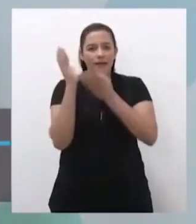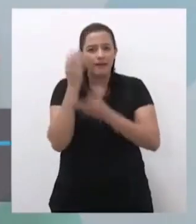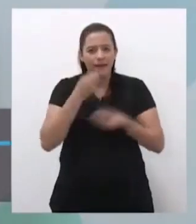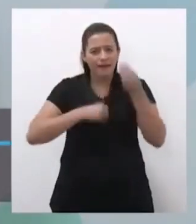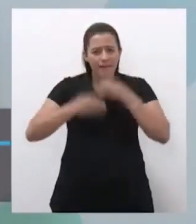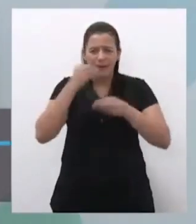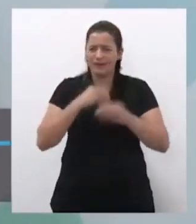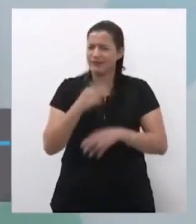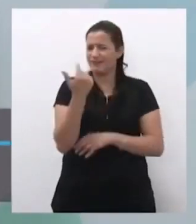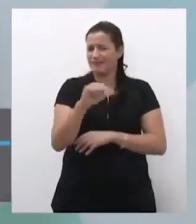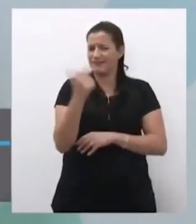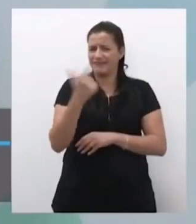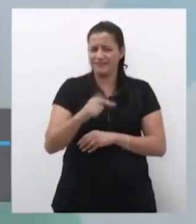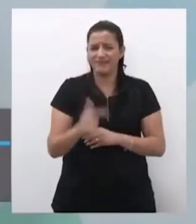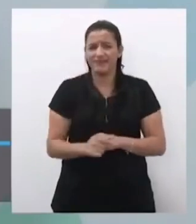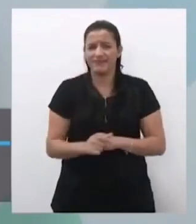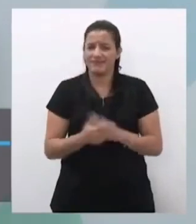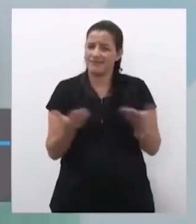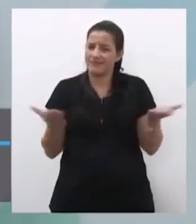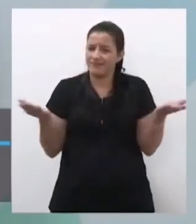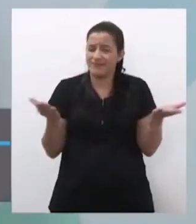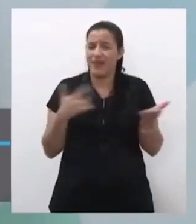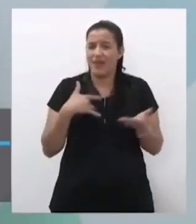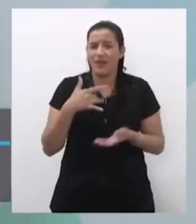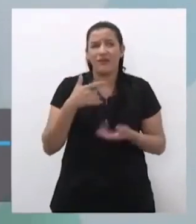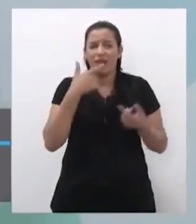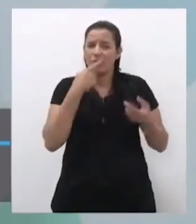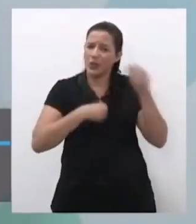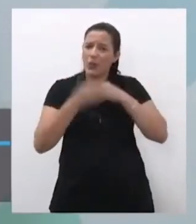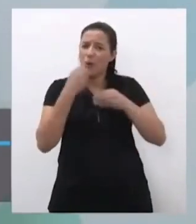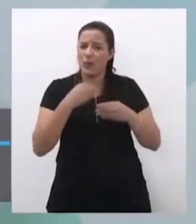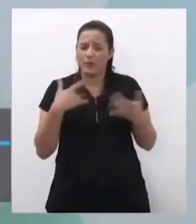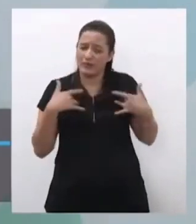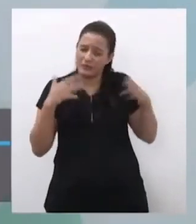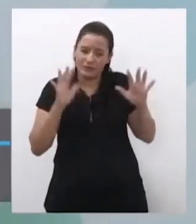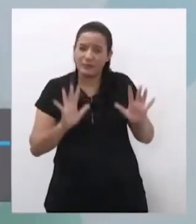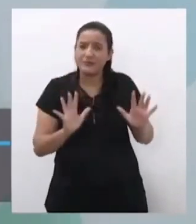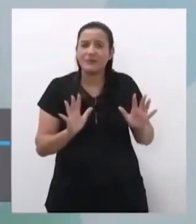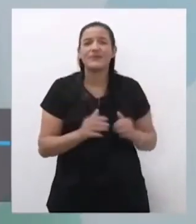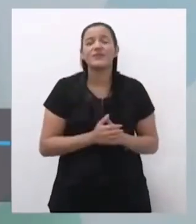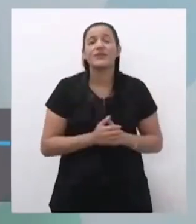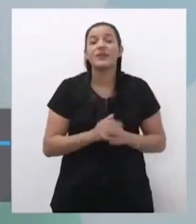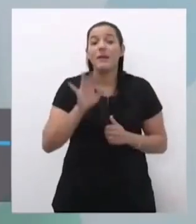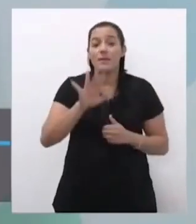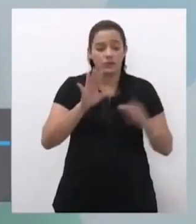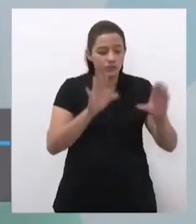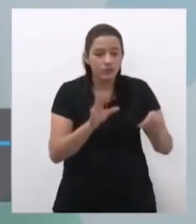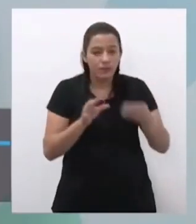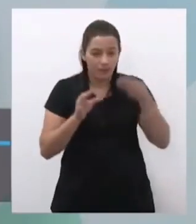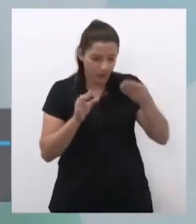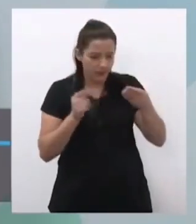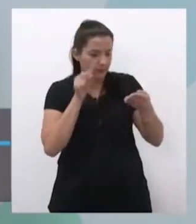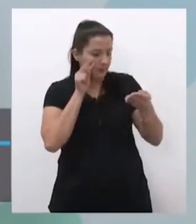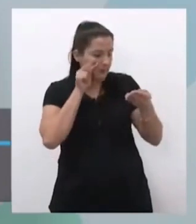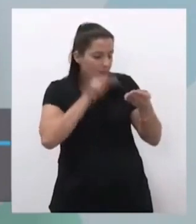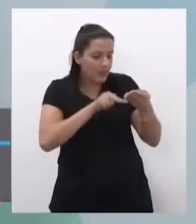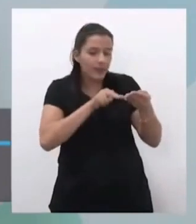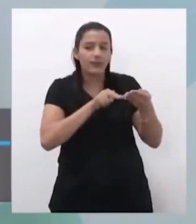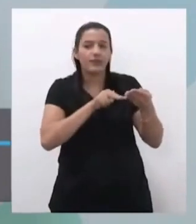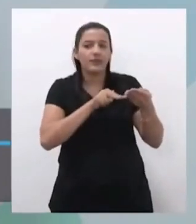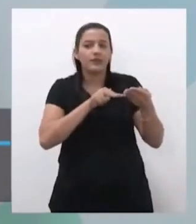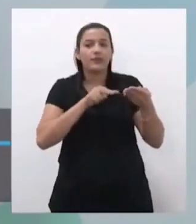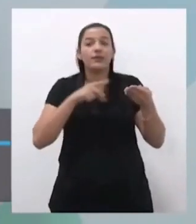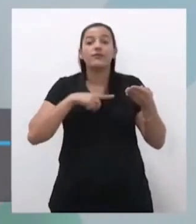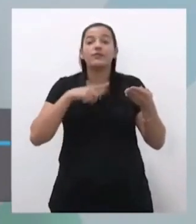produto alimentício, é algo que se come, dizem, né? Eu discordo, talvez. Enfim, e quando você pega esse rótulo desse alimento, você